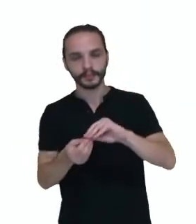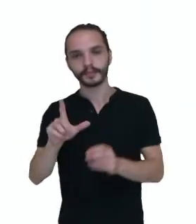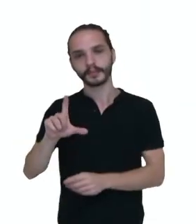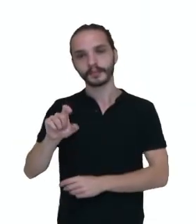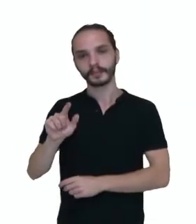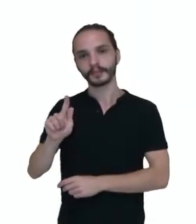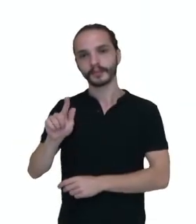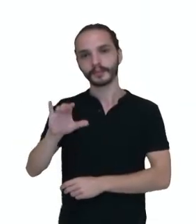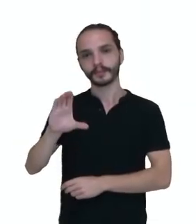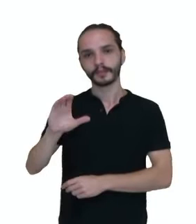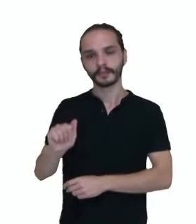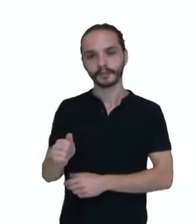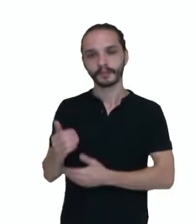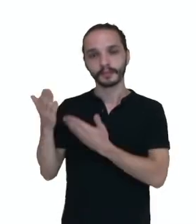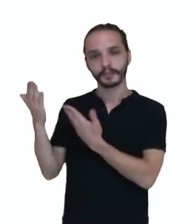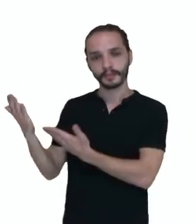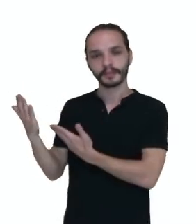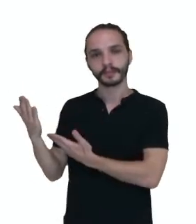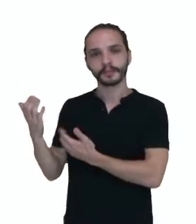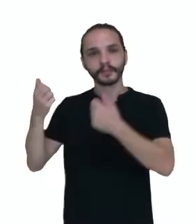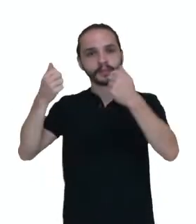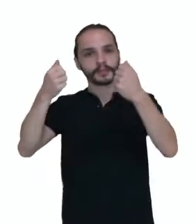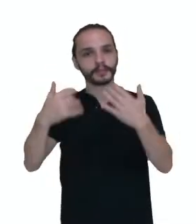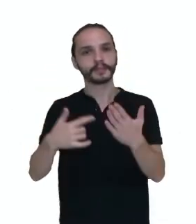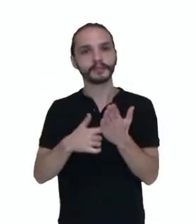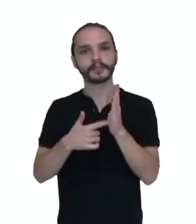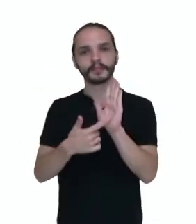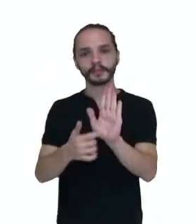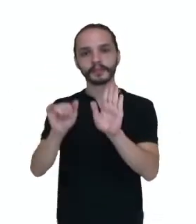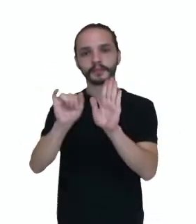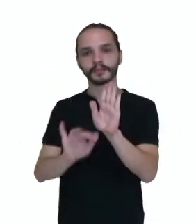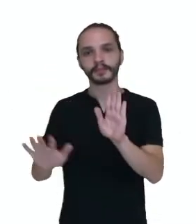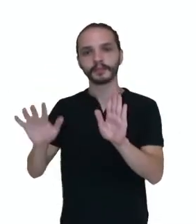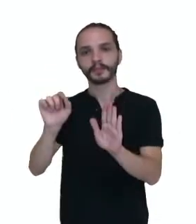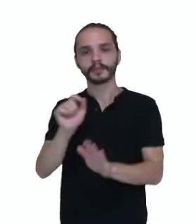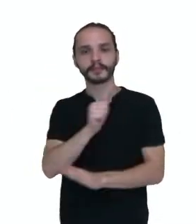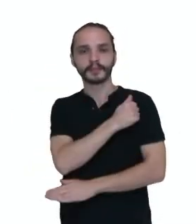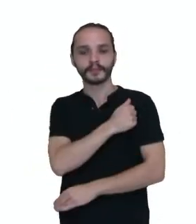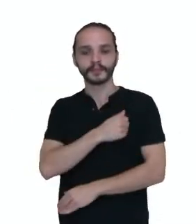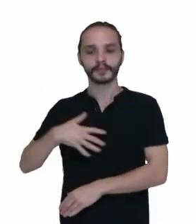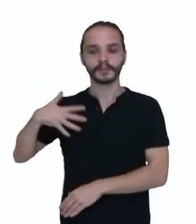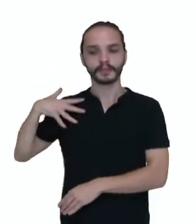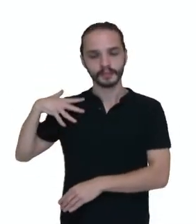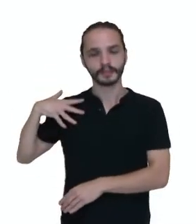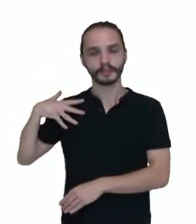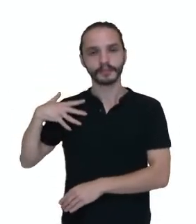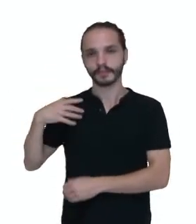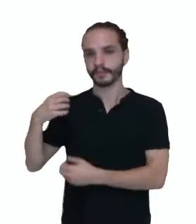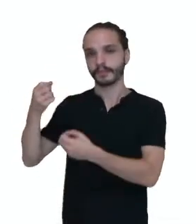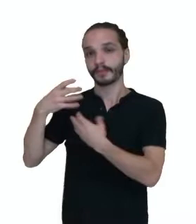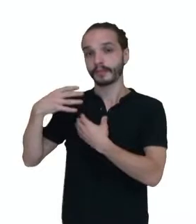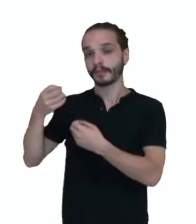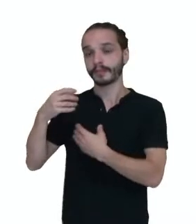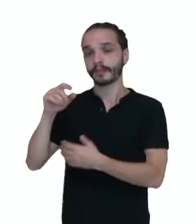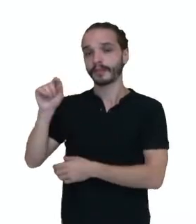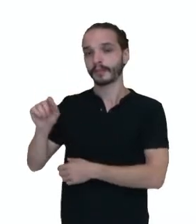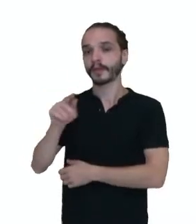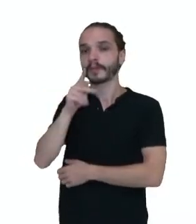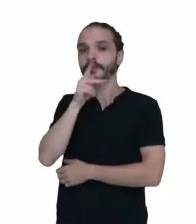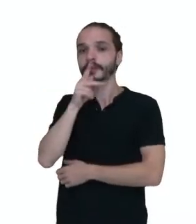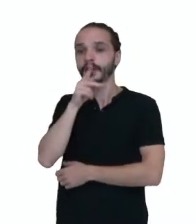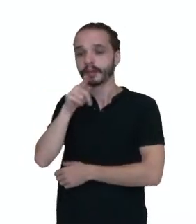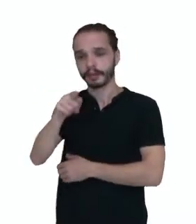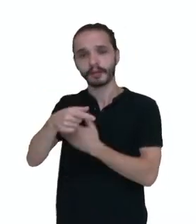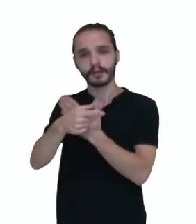Aristóteles, filósofo grego, aluno de Platão, professor de Alexandre o Grande, e é ele o autor do primeiro